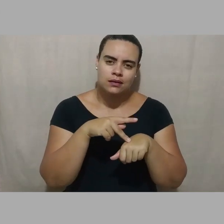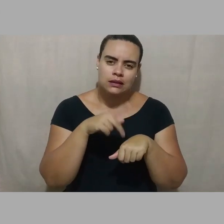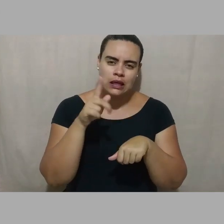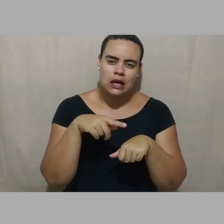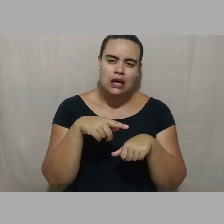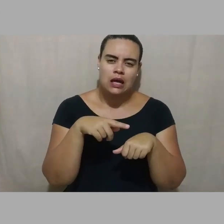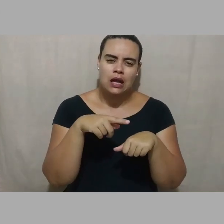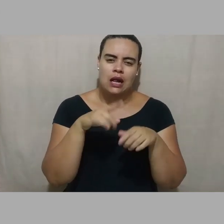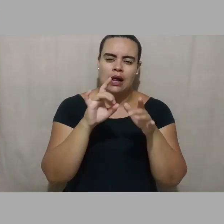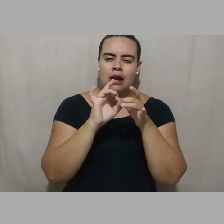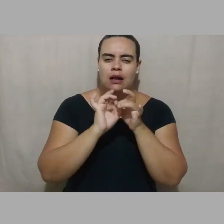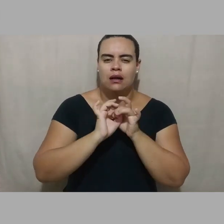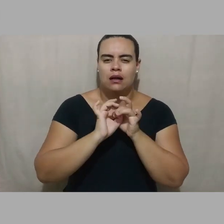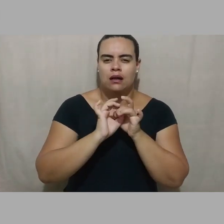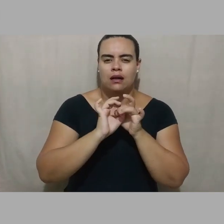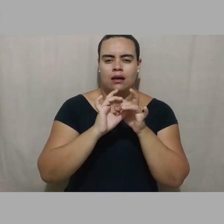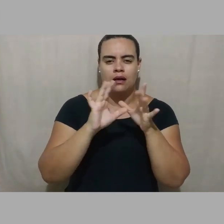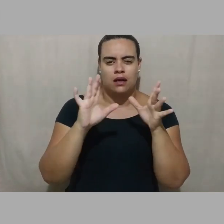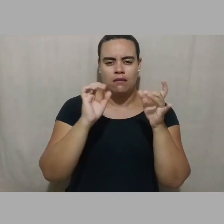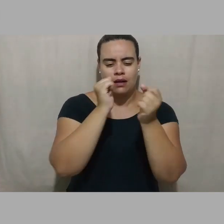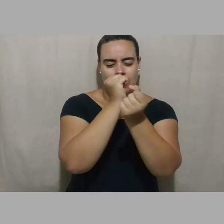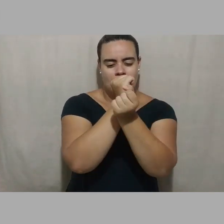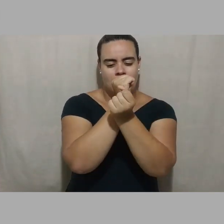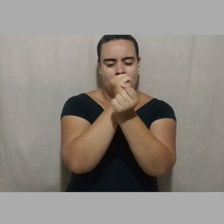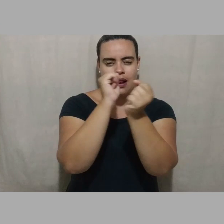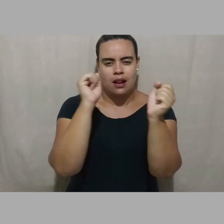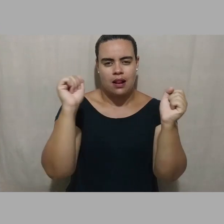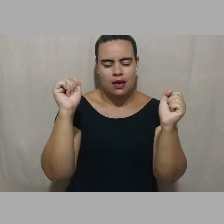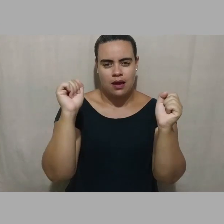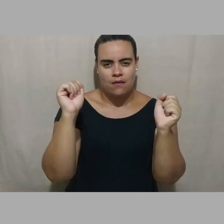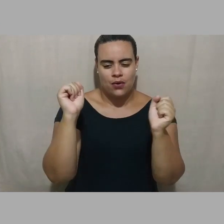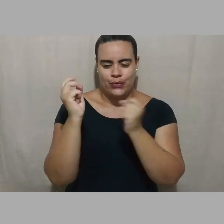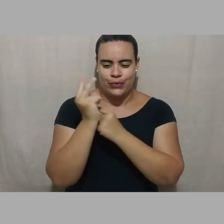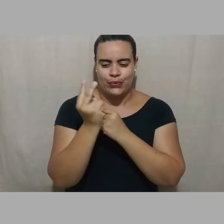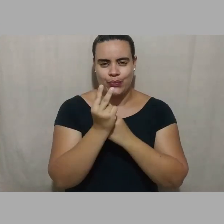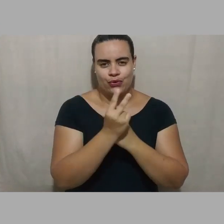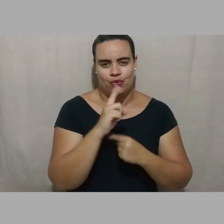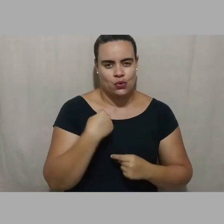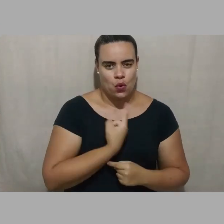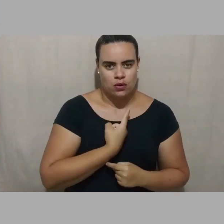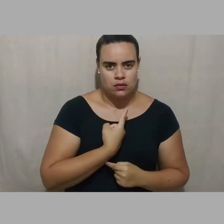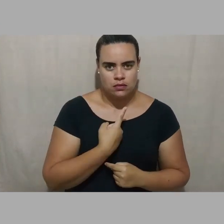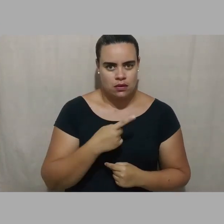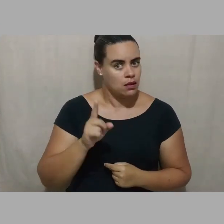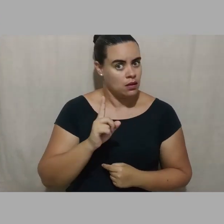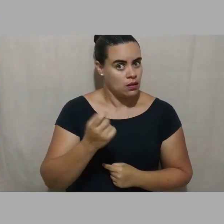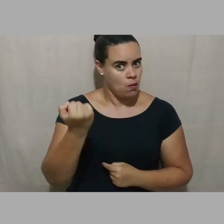seja livre, um país que nos abrace, não que nos mate.